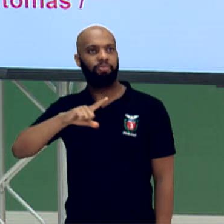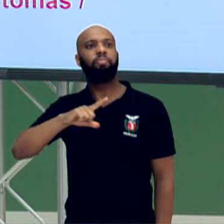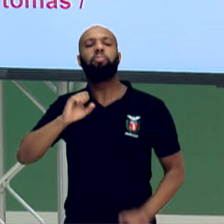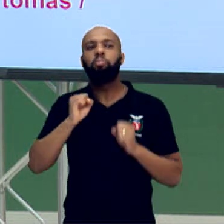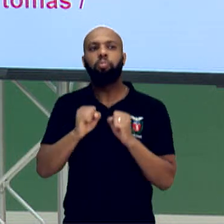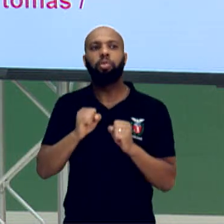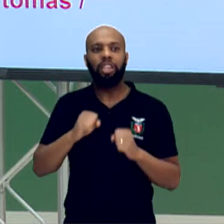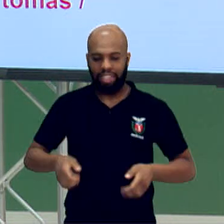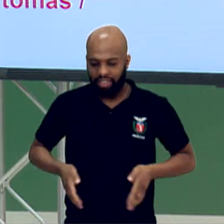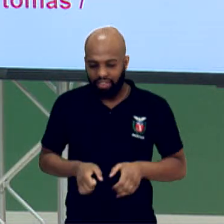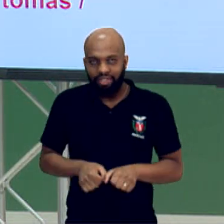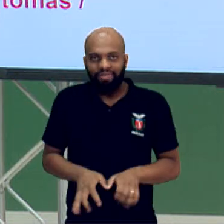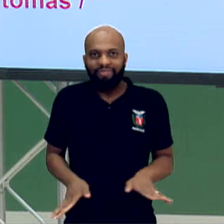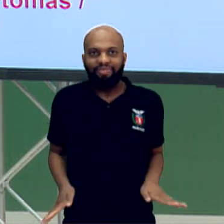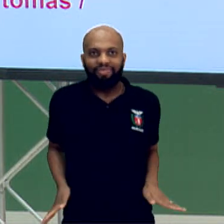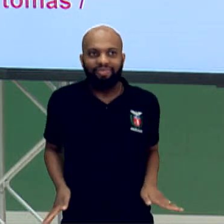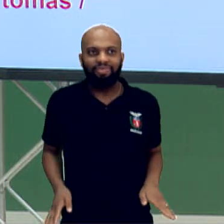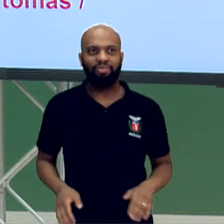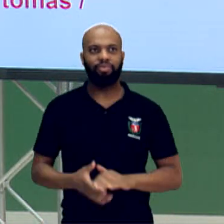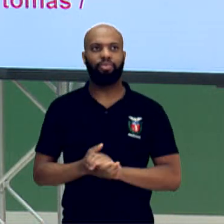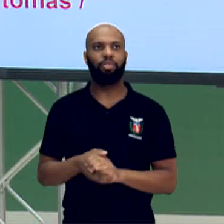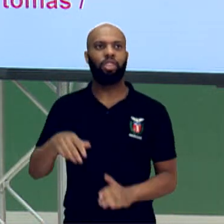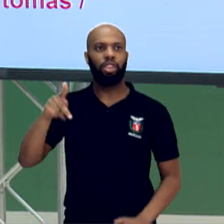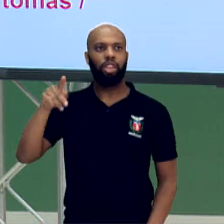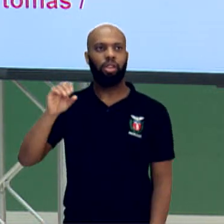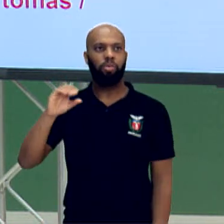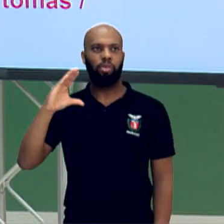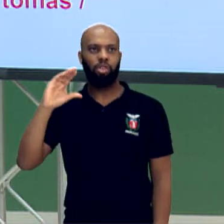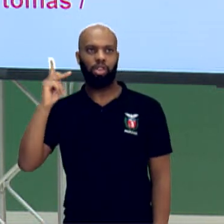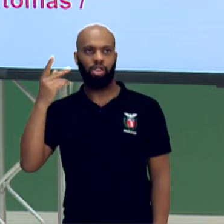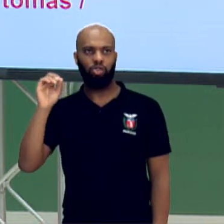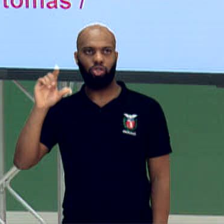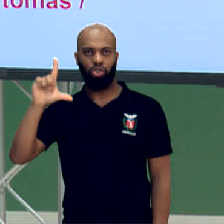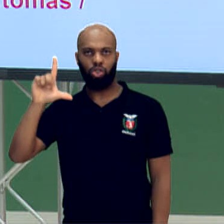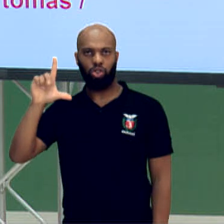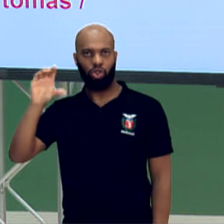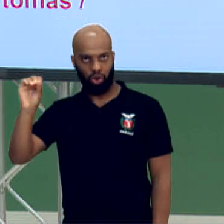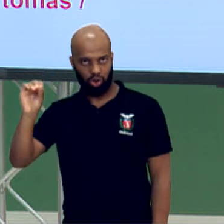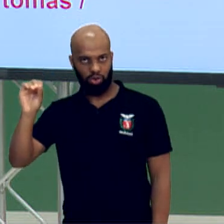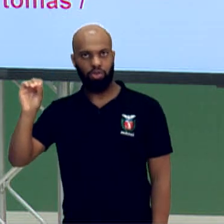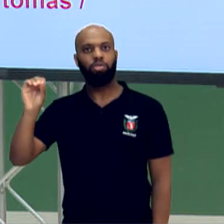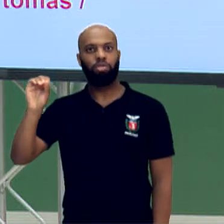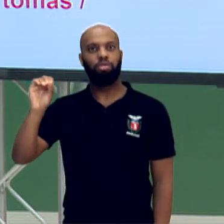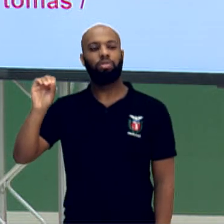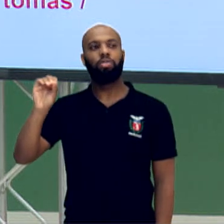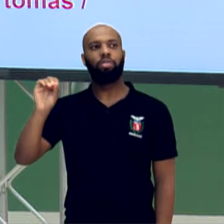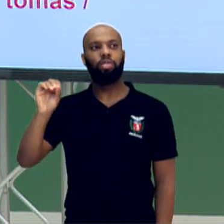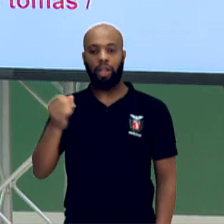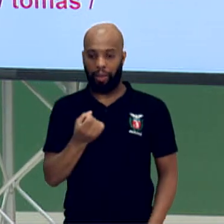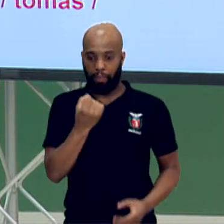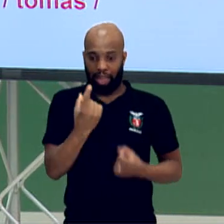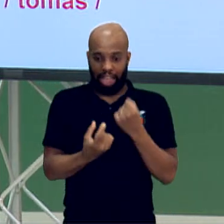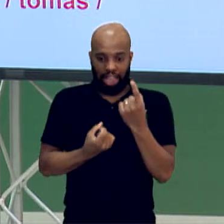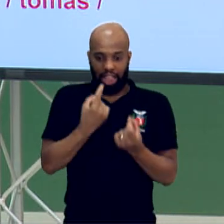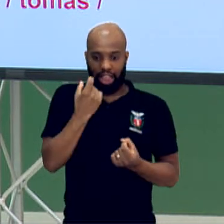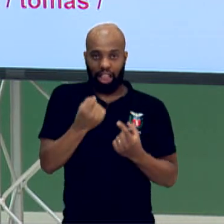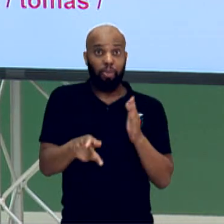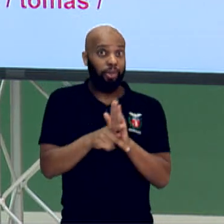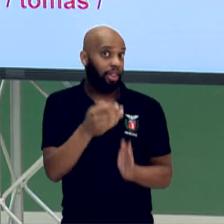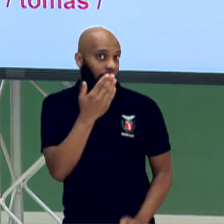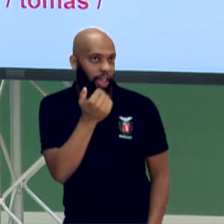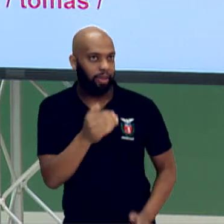Pode ser saia. Pochoclo, choclo, pochoclo, a pipoca pronta para o